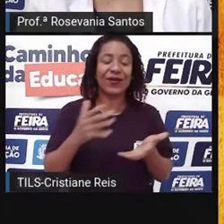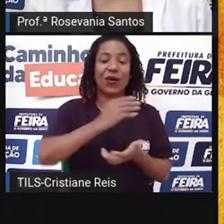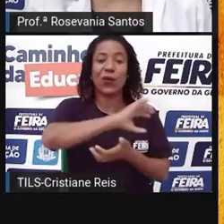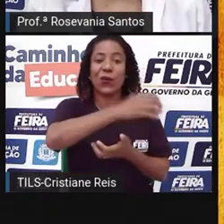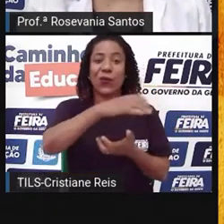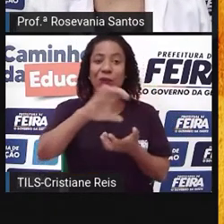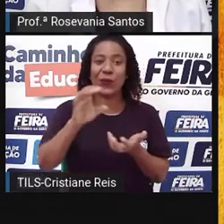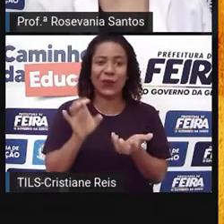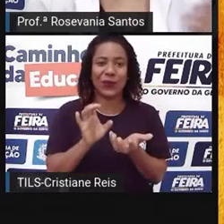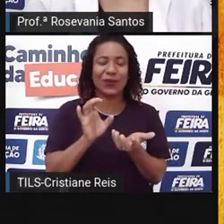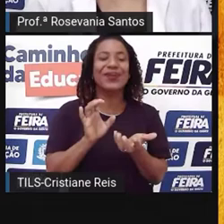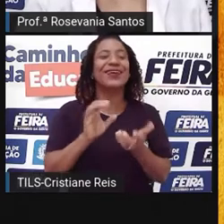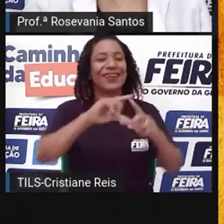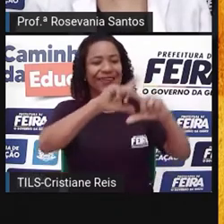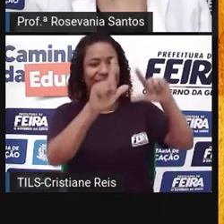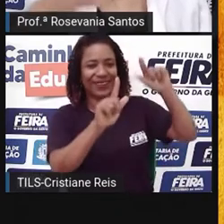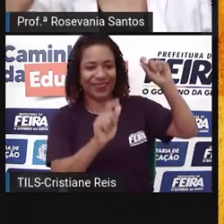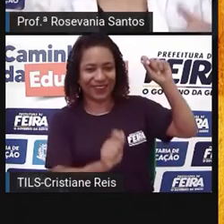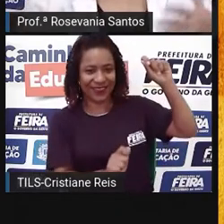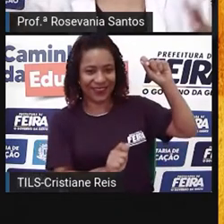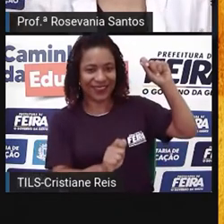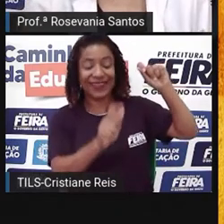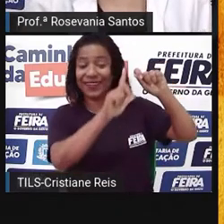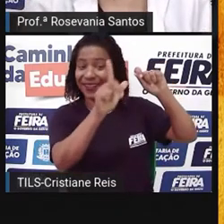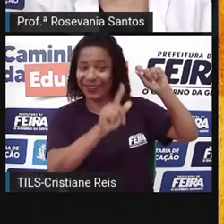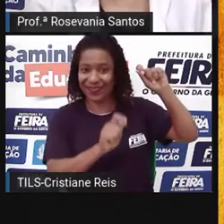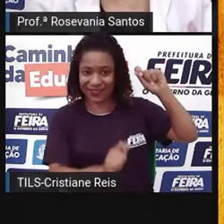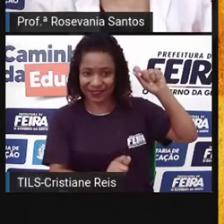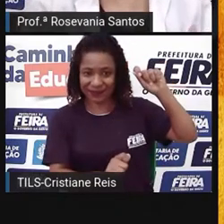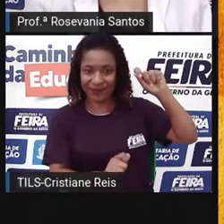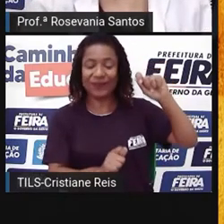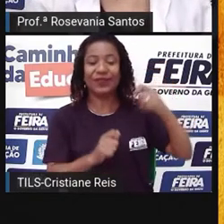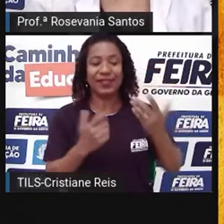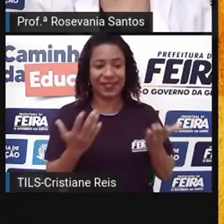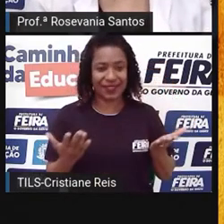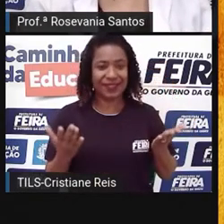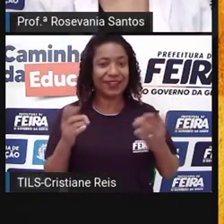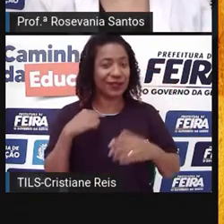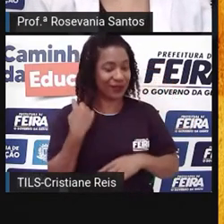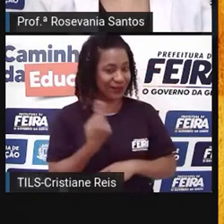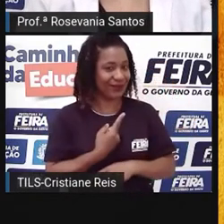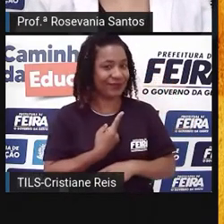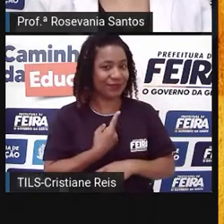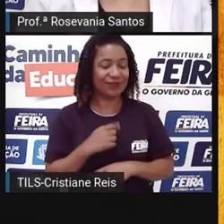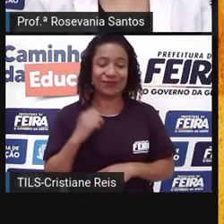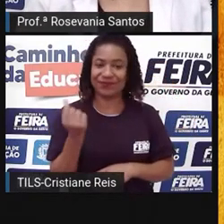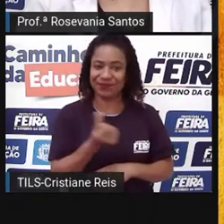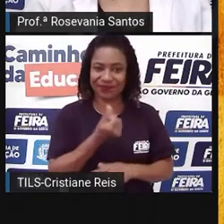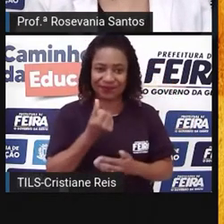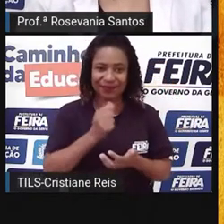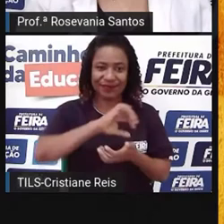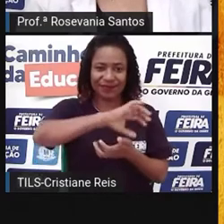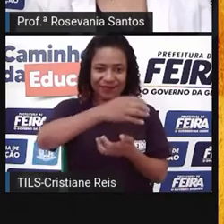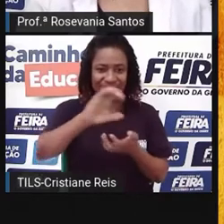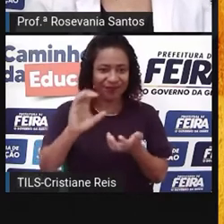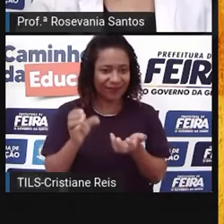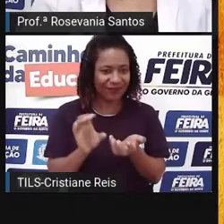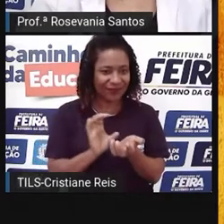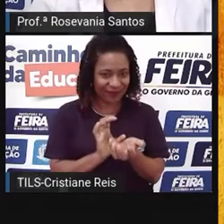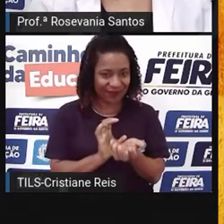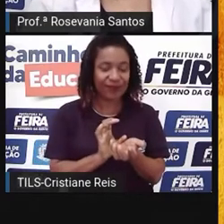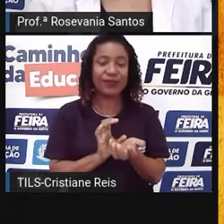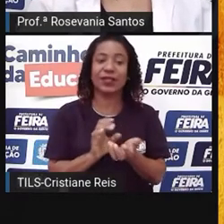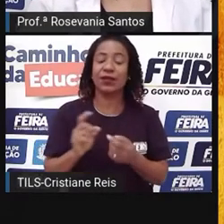continente africano, né? Como vocês já sabem, nós temos esses seis continentes, e o primeiro que nós falamos